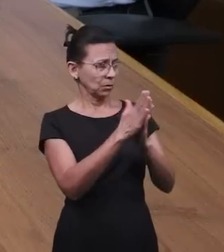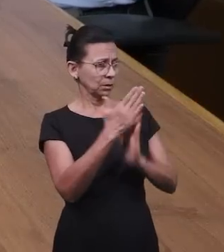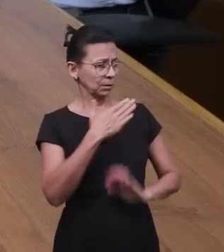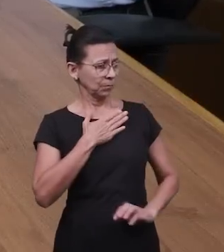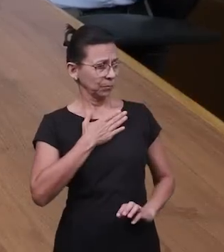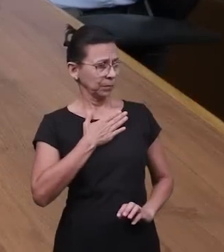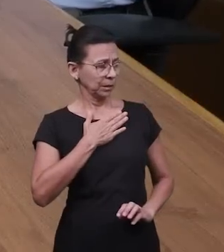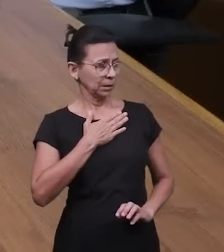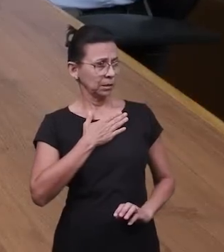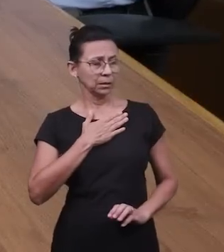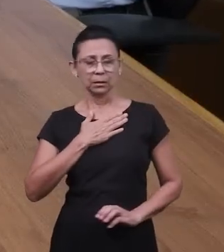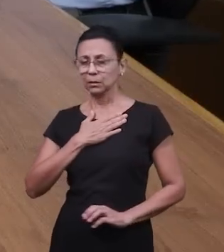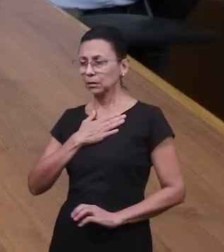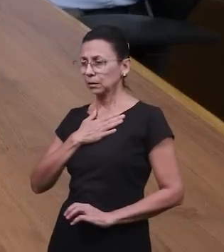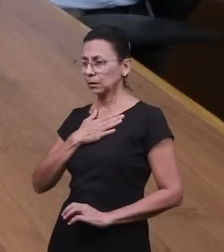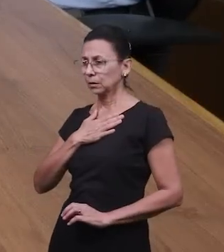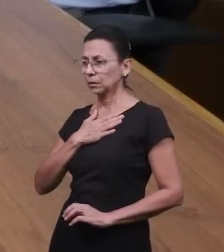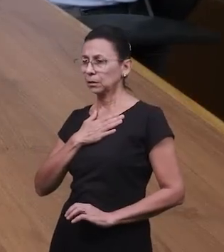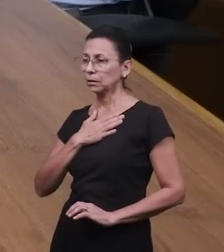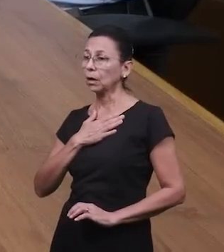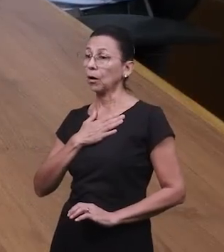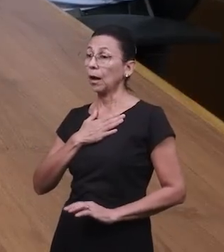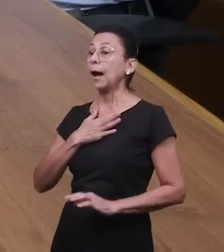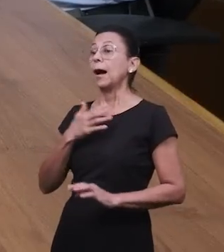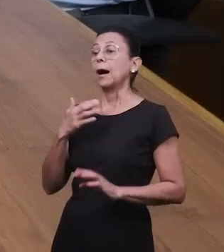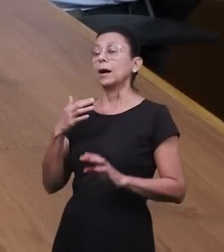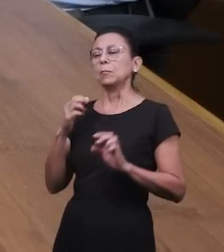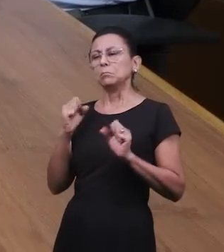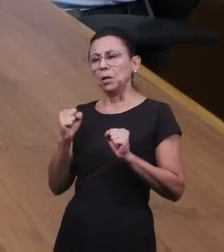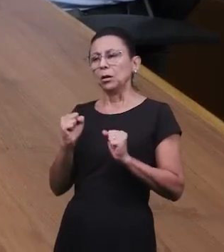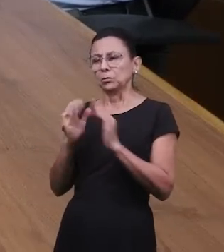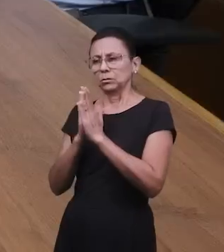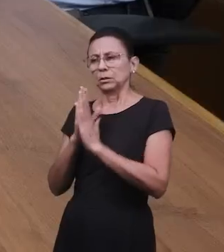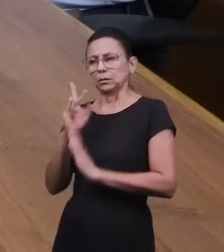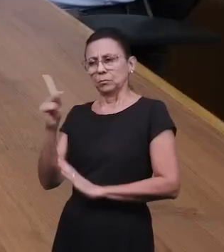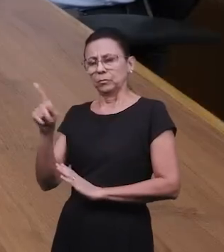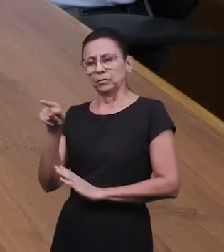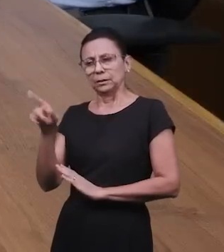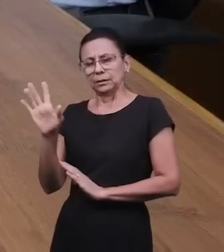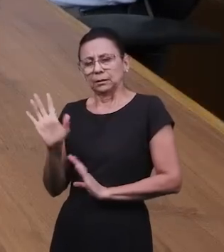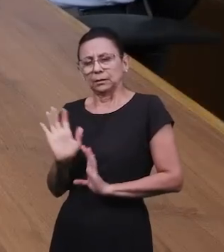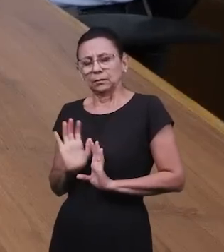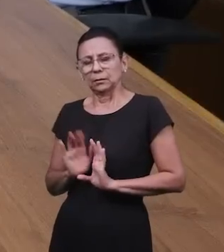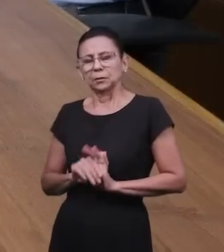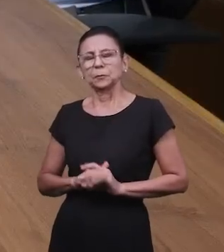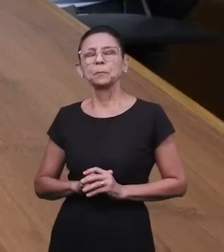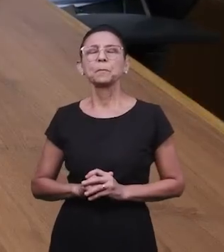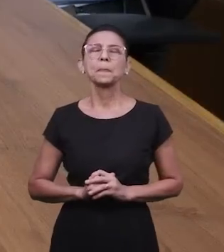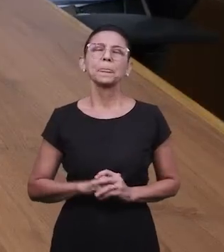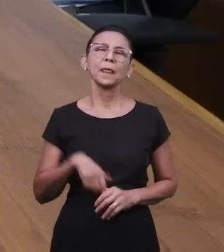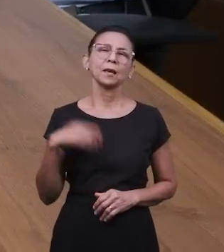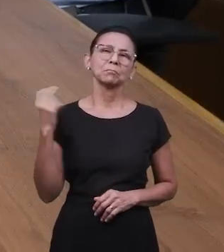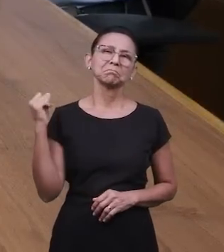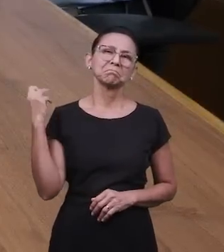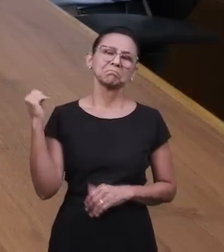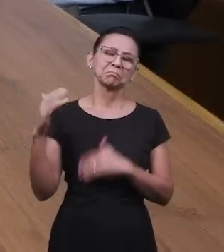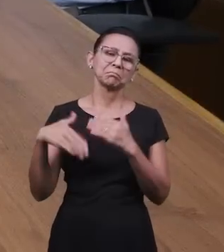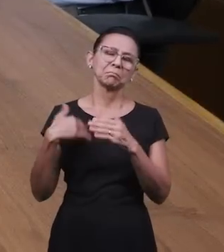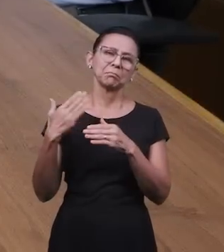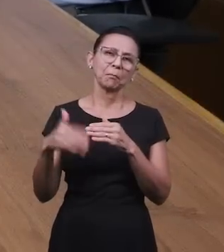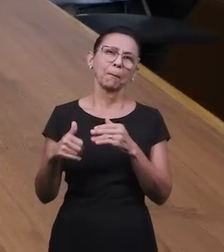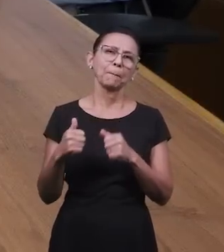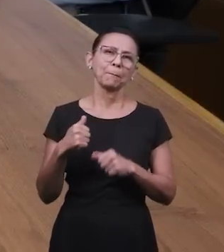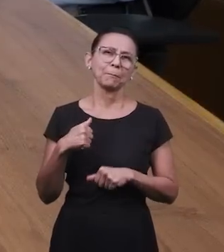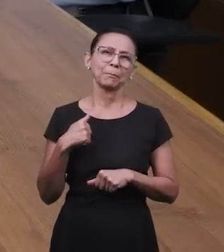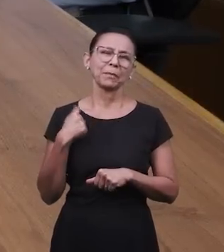você, mas o acordo é que você ore por mim. E depois de algum tempo, eu tenho pastores, esposas de pastores hoje, com